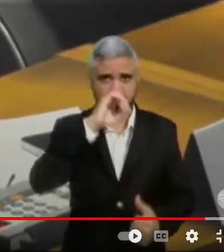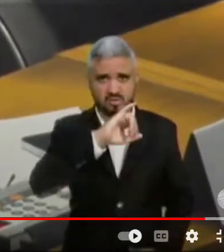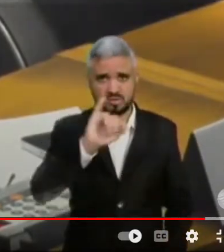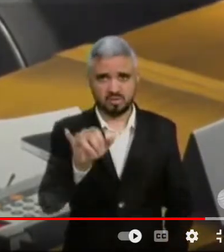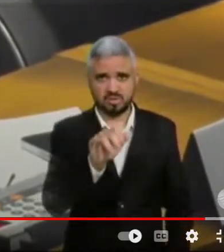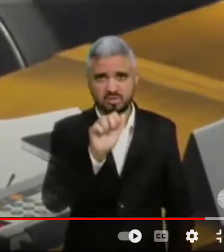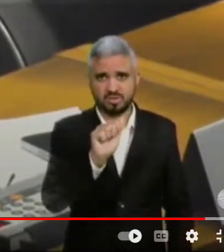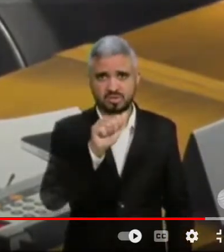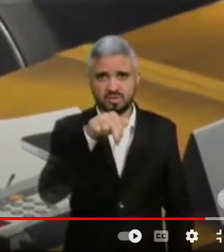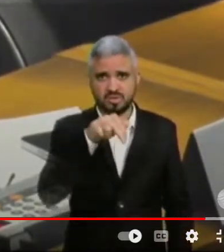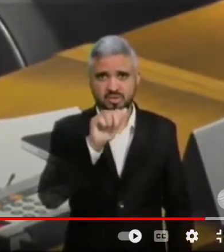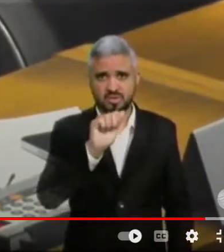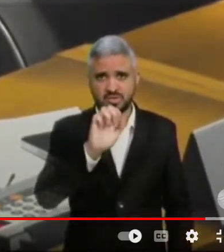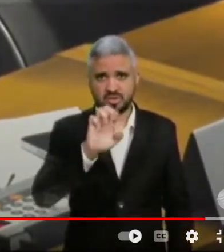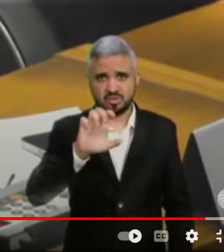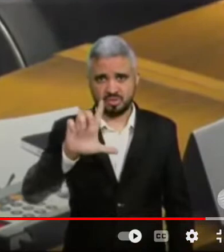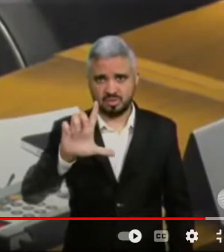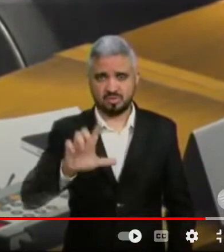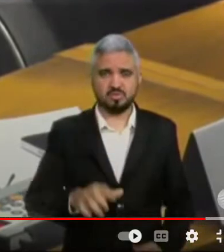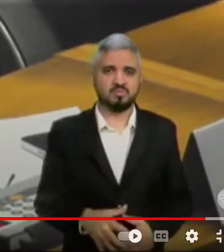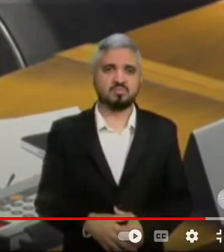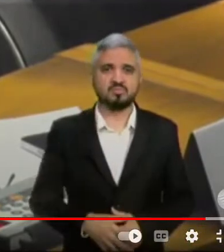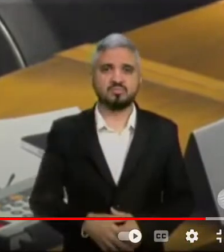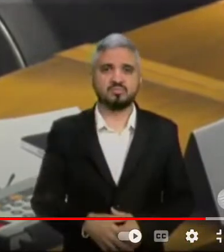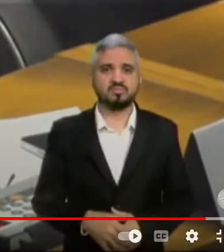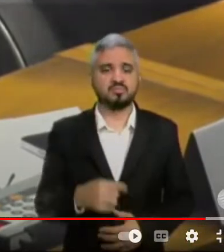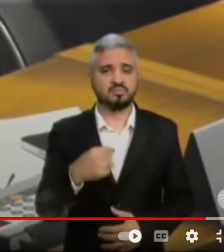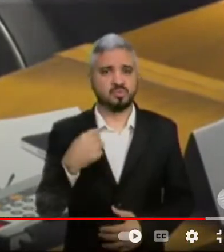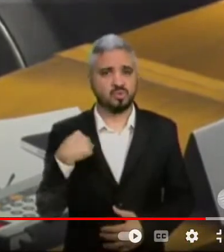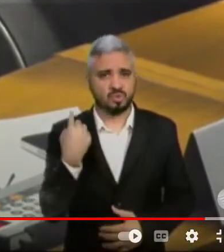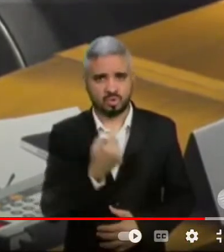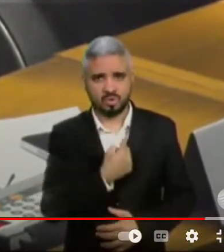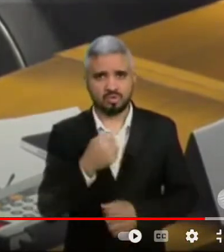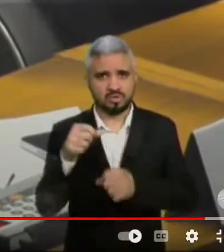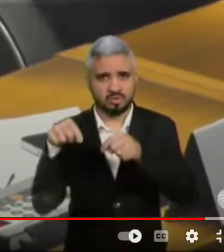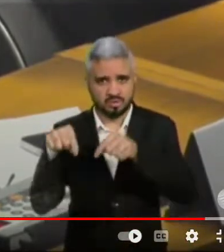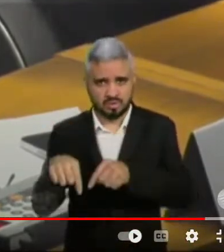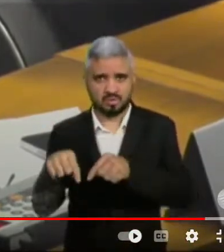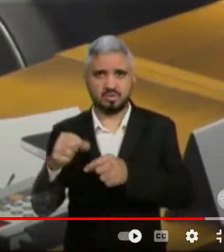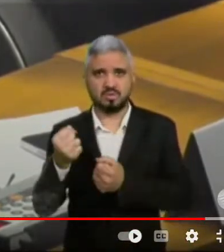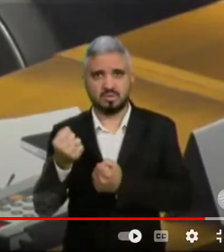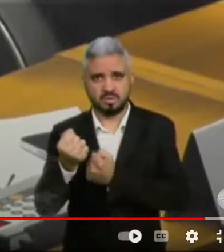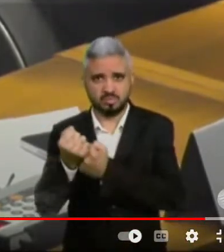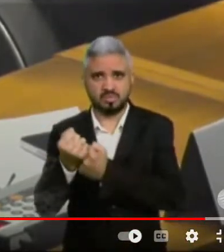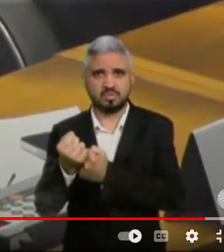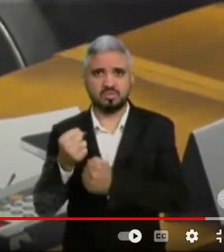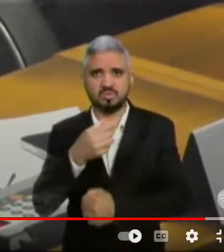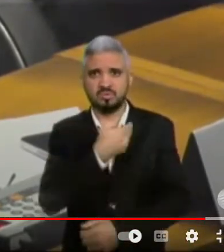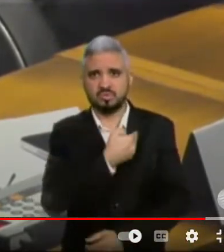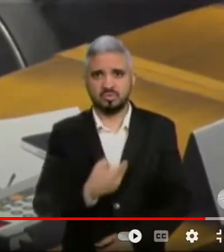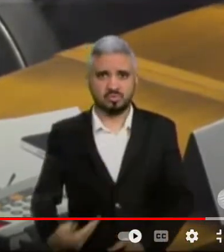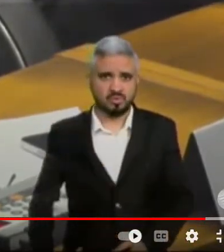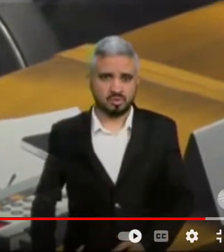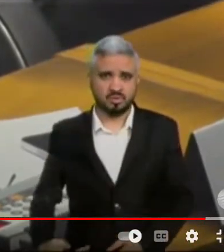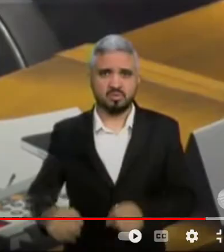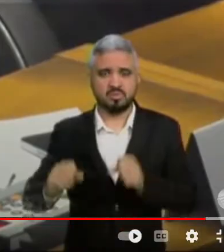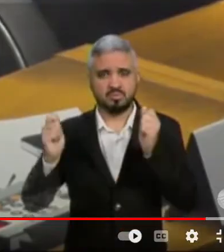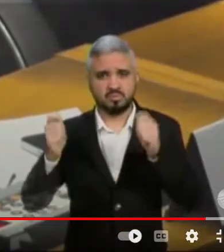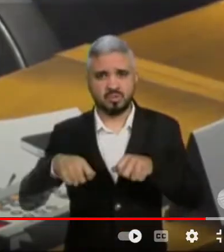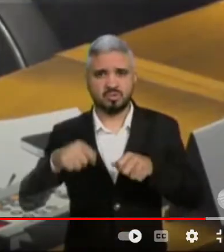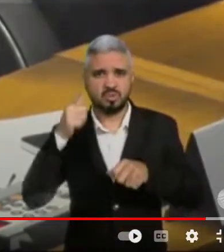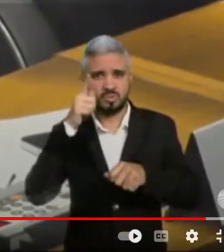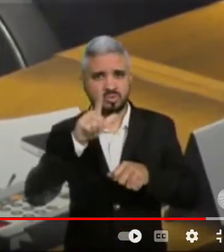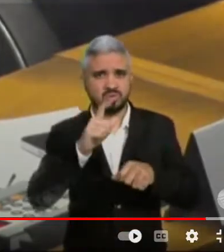estar aqui, colado, grudado com o nosso governador, para que esse sonho se torne a realidade o mais breve